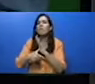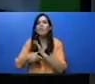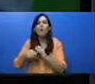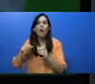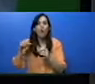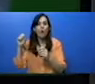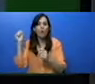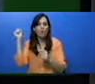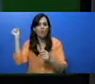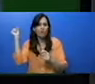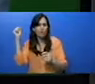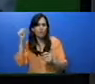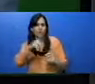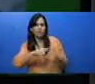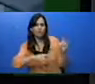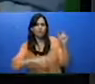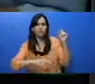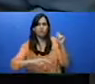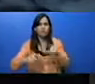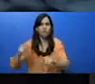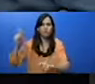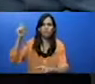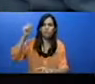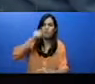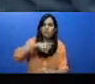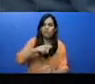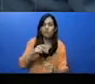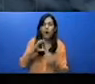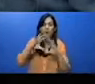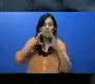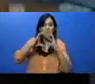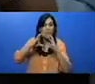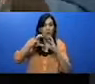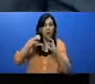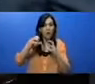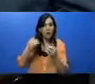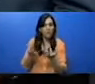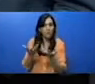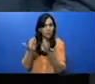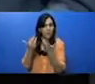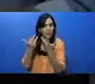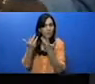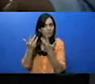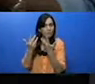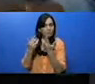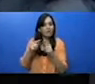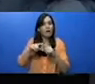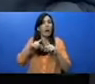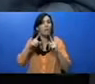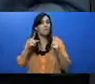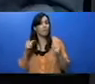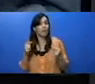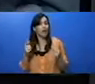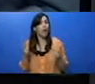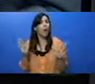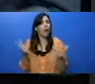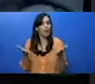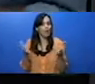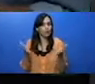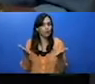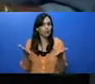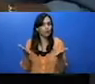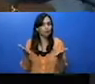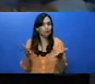animais entrassem em extinção. Não teve a interferência do homem, mas hoje muitos dos animais estão entrando